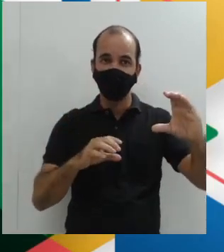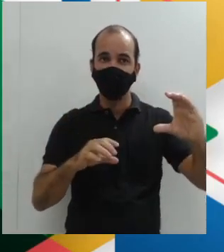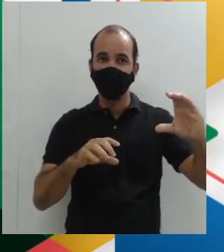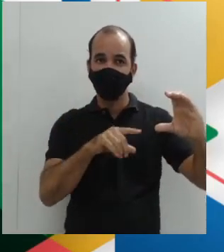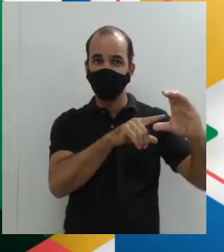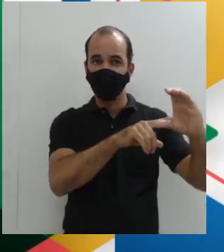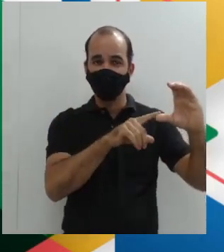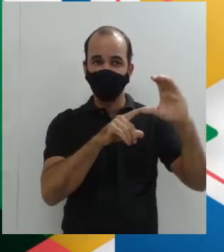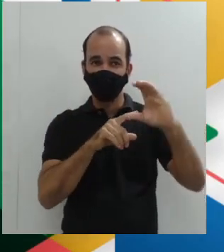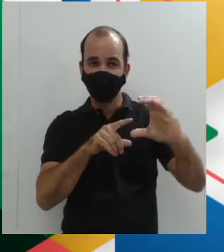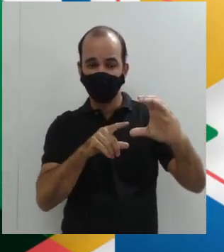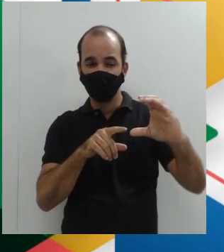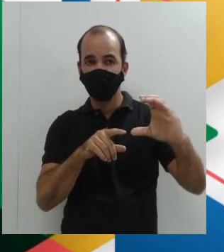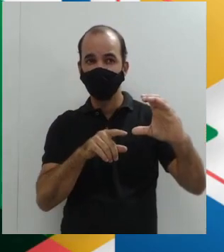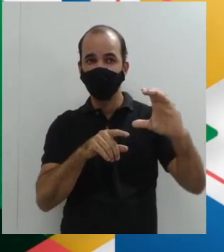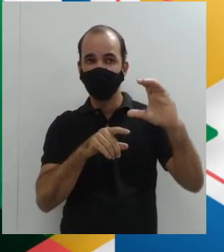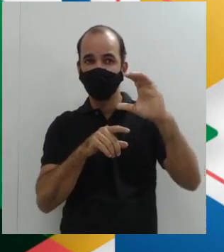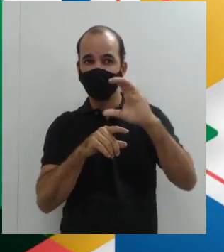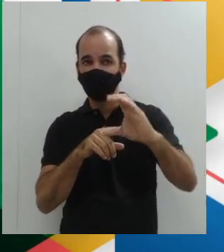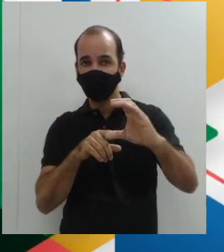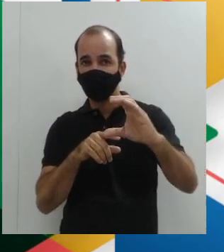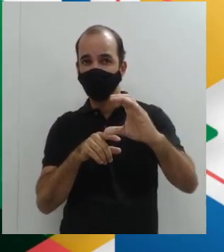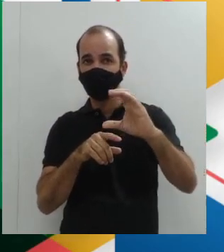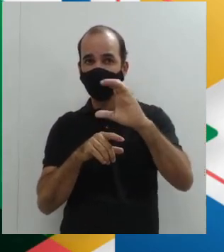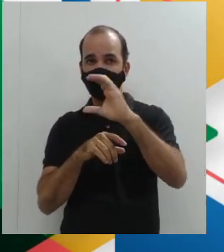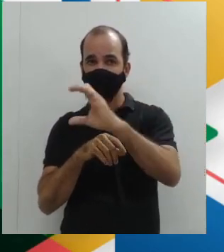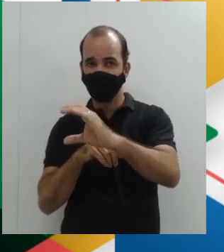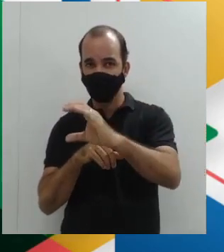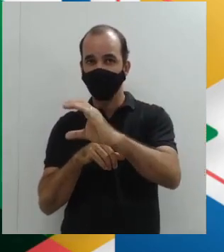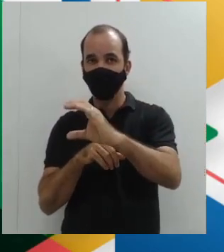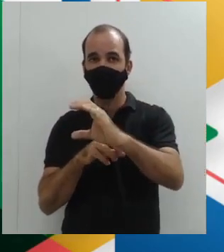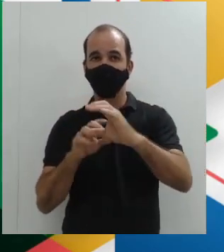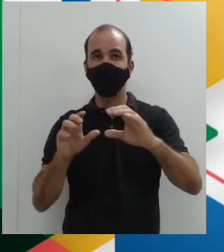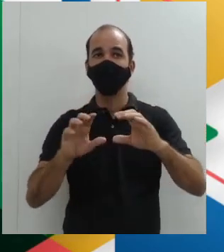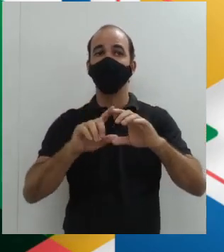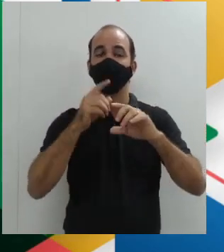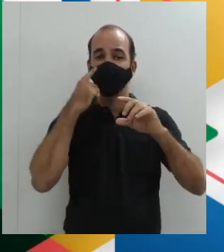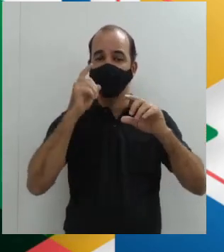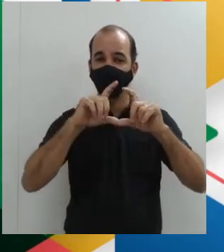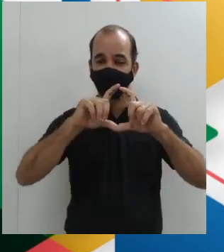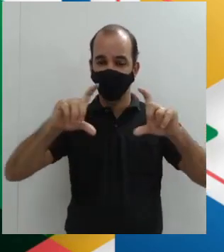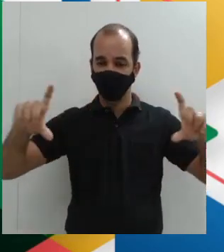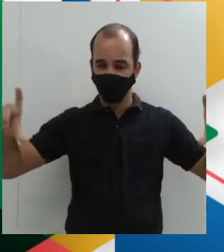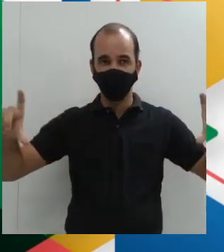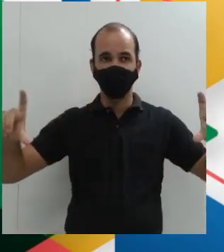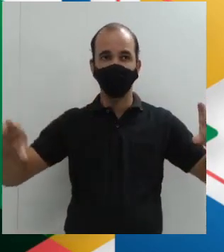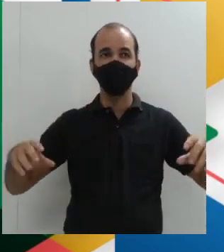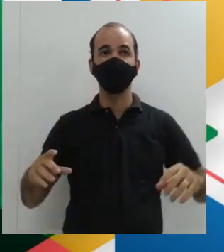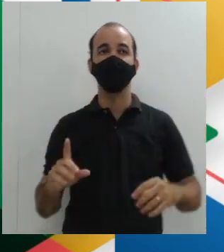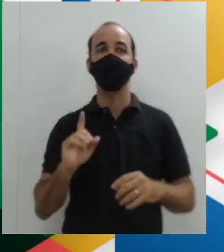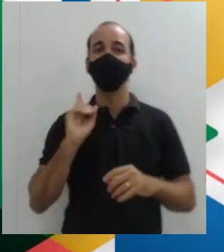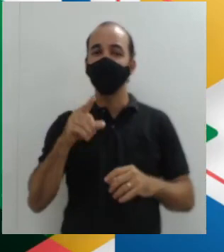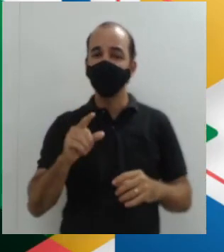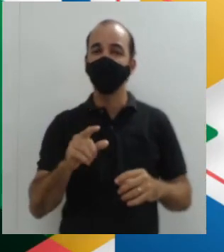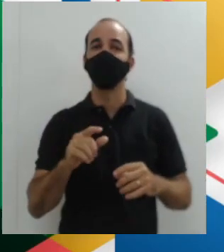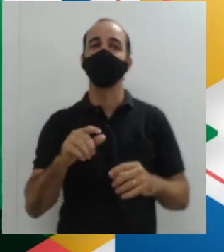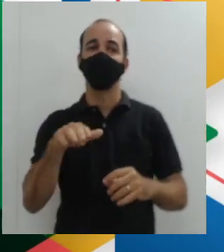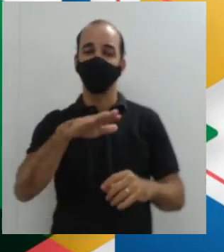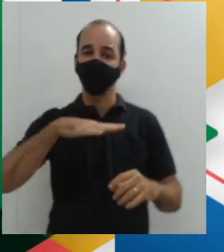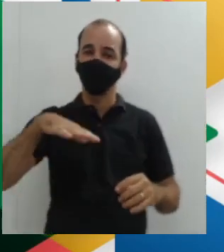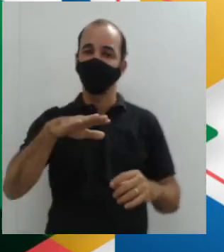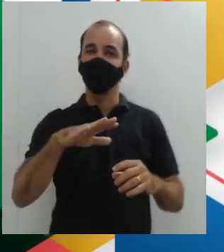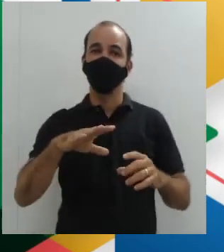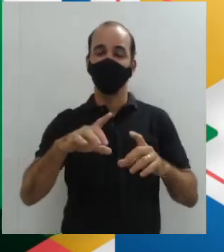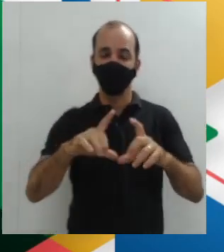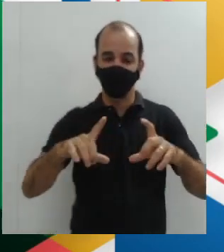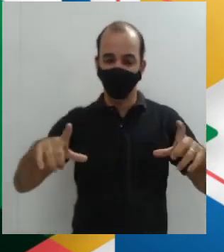C aqui, C aqui, C aqui e C nessa aresta desse sólido geométrico. Observe, galera,